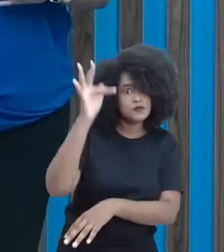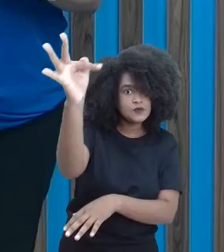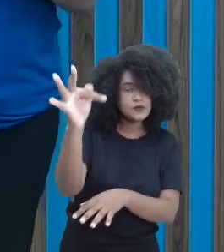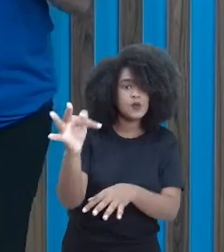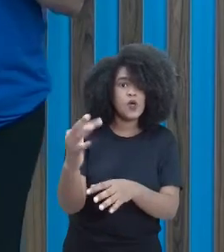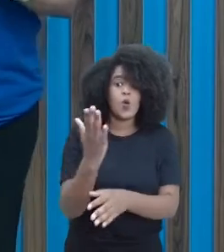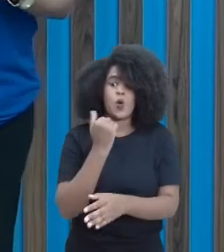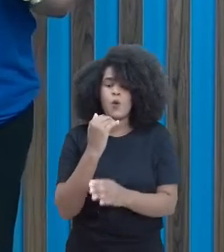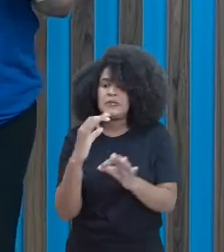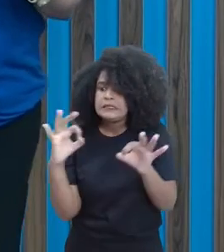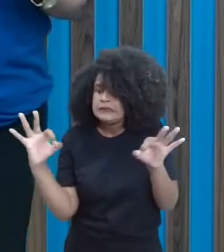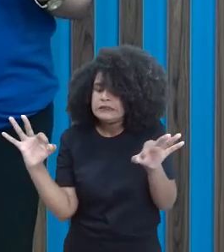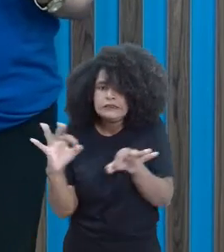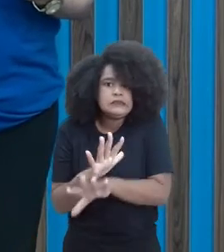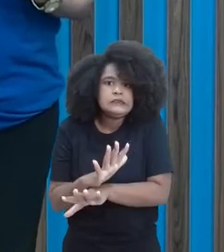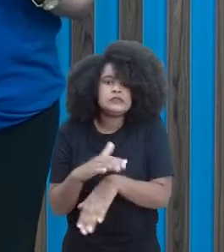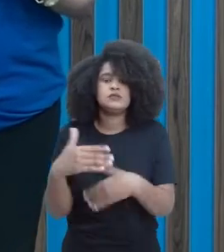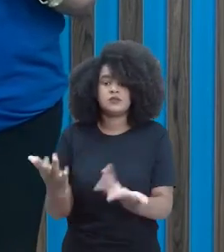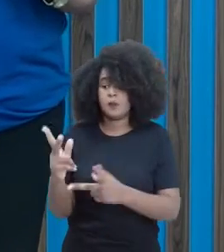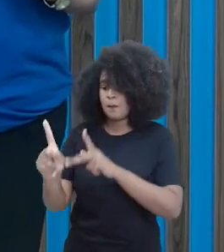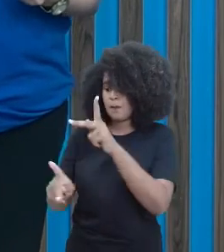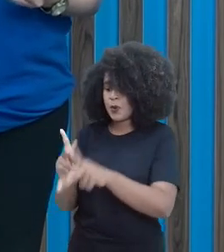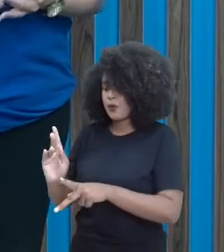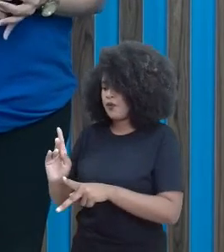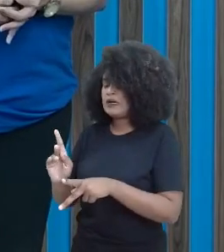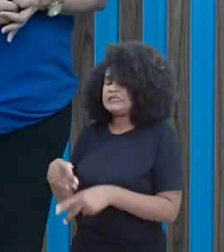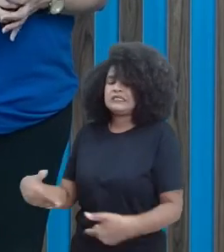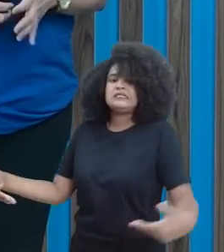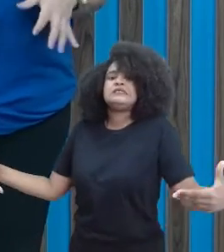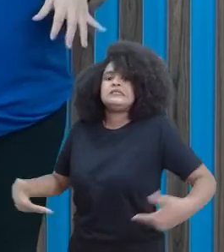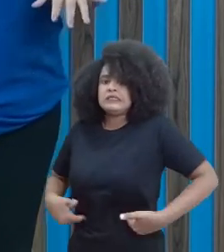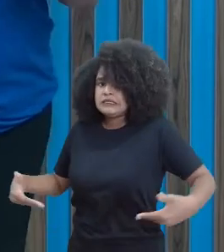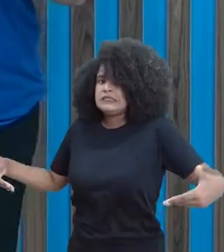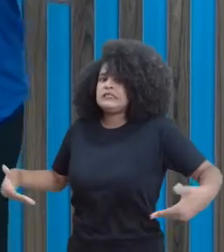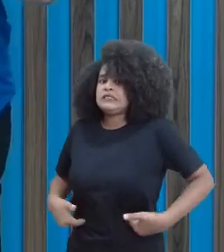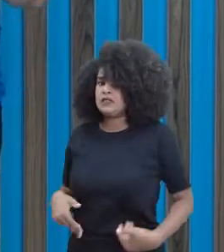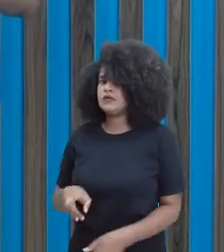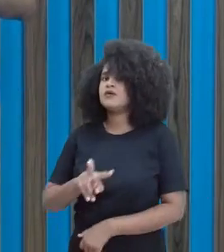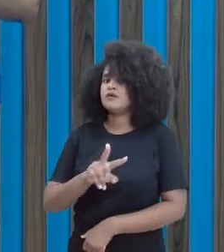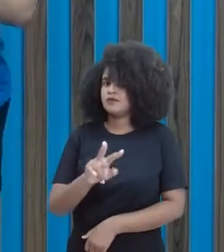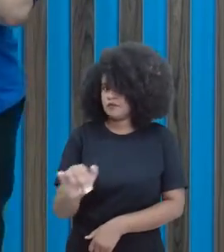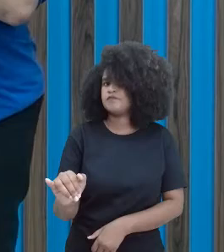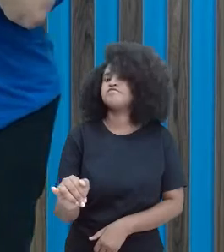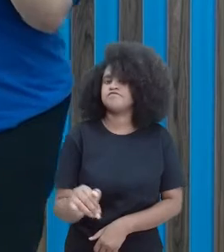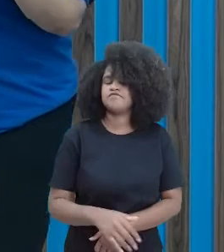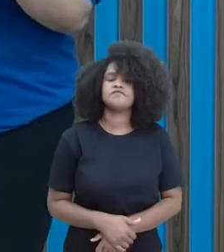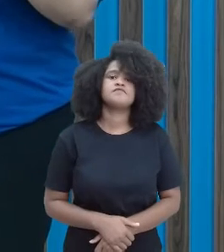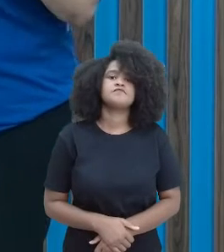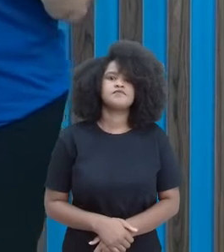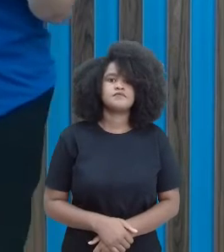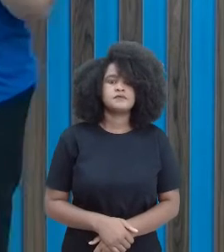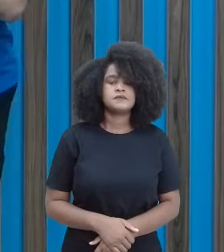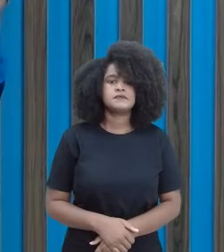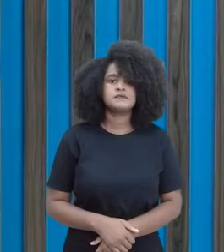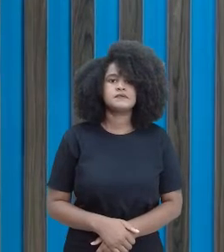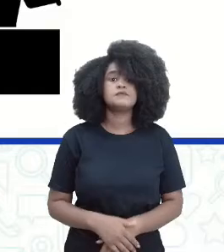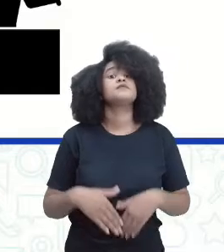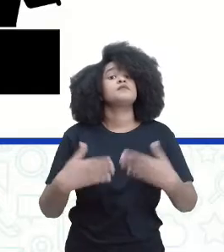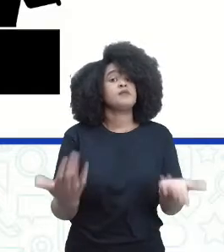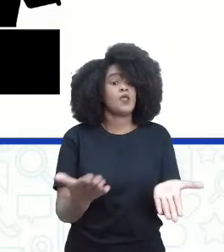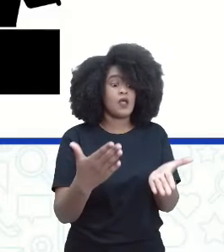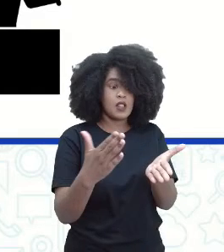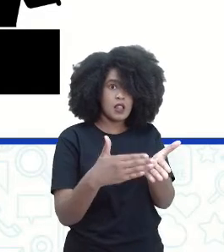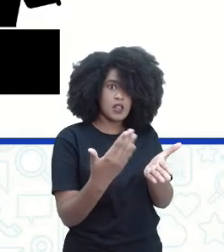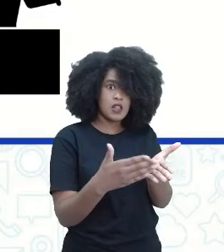e provavelmente boa parte da população humana vai passar fome, né? E aí, lendo esse ensaio,